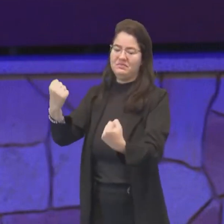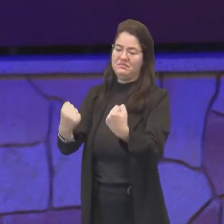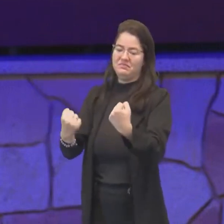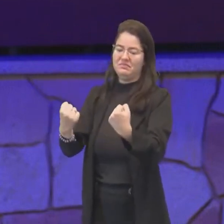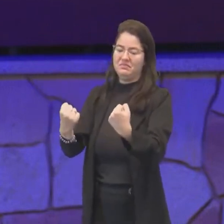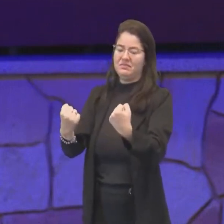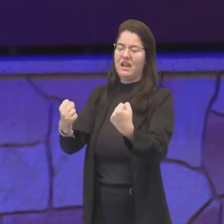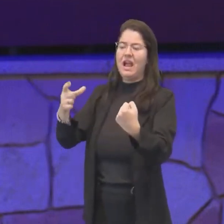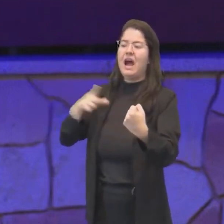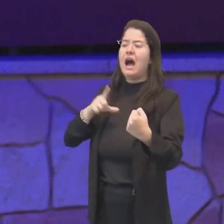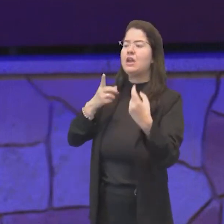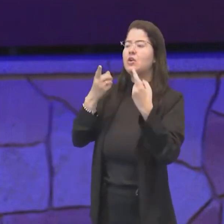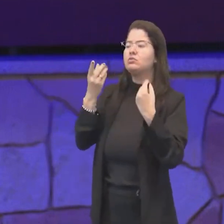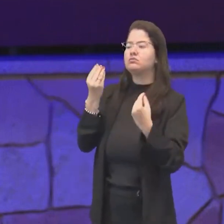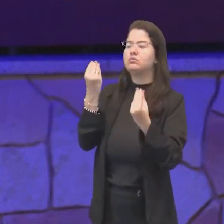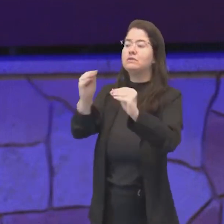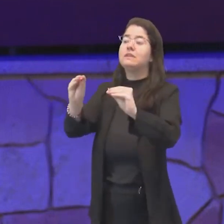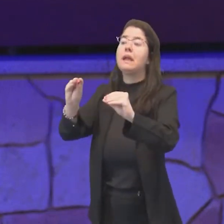ele dormiu,